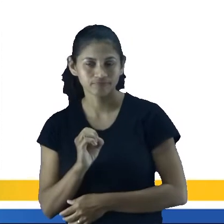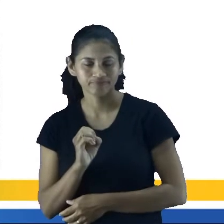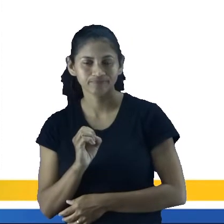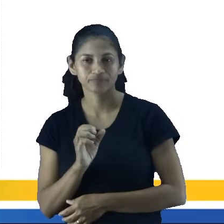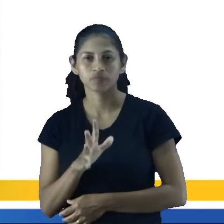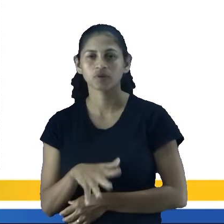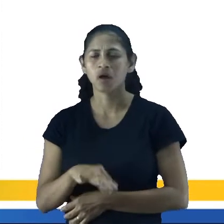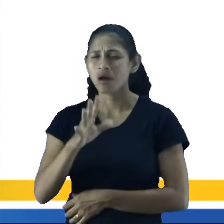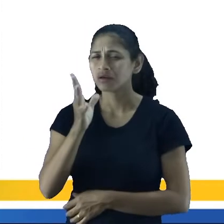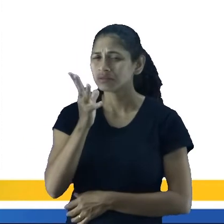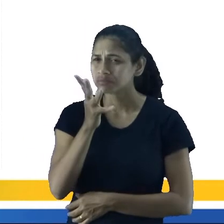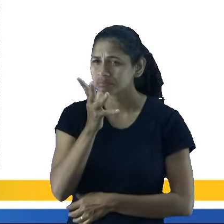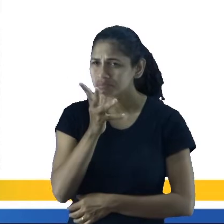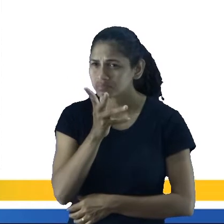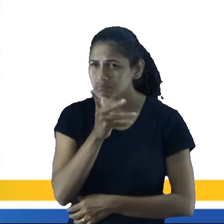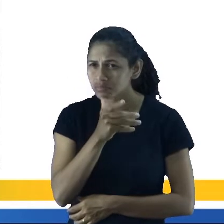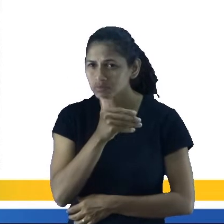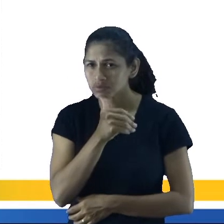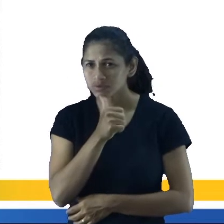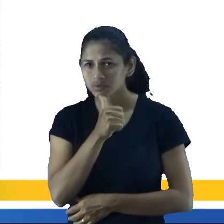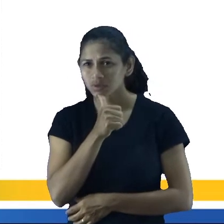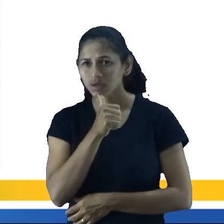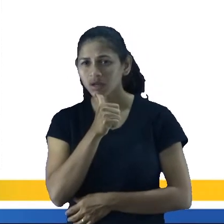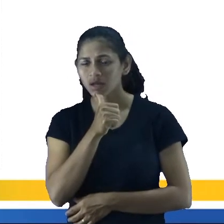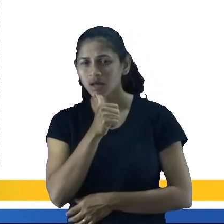a urbanização nos países